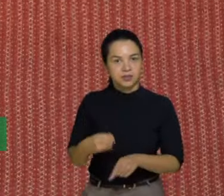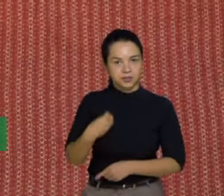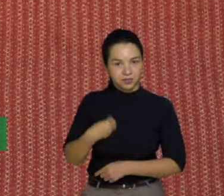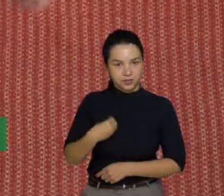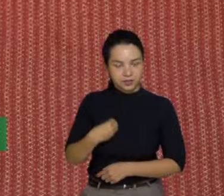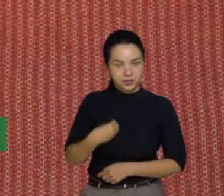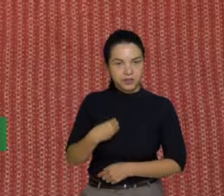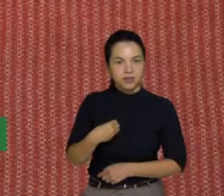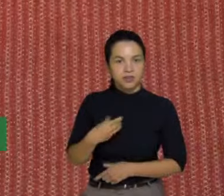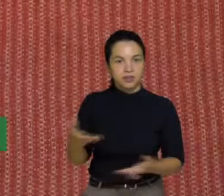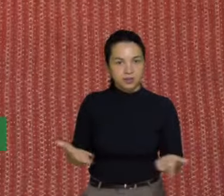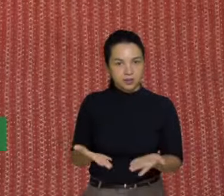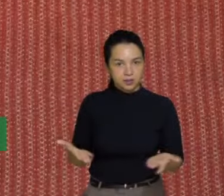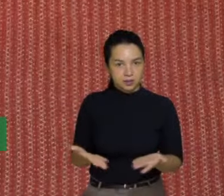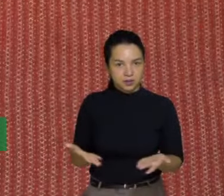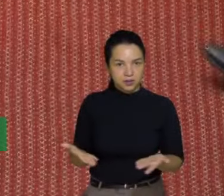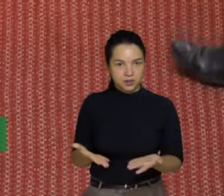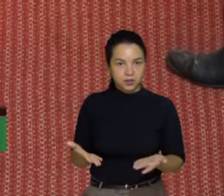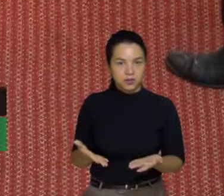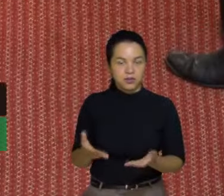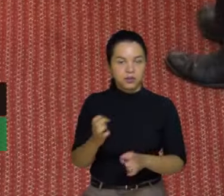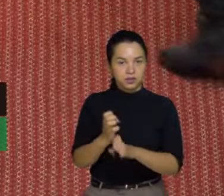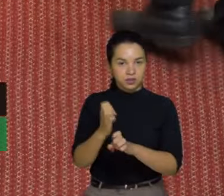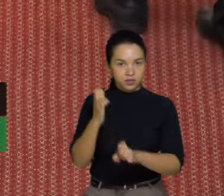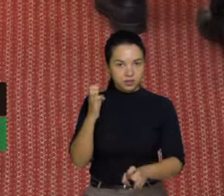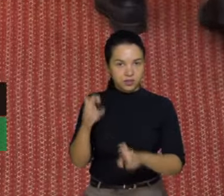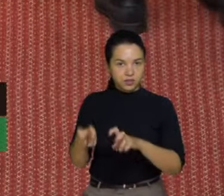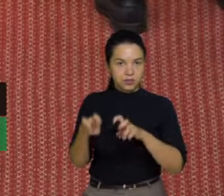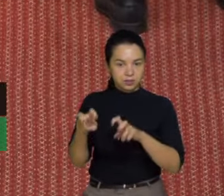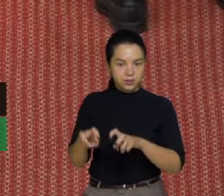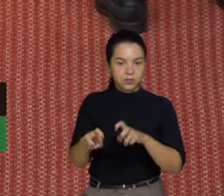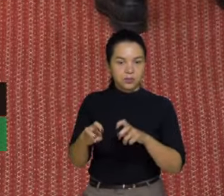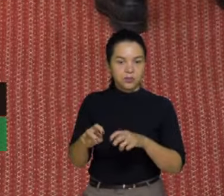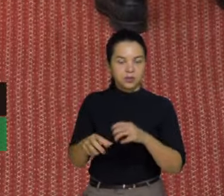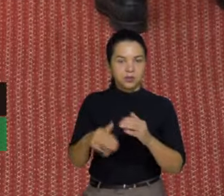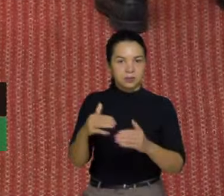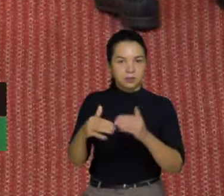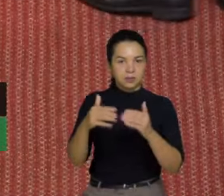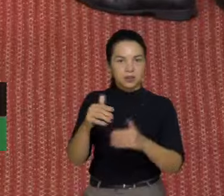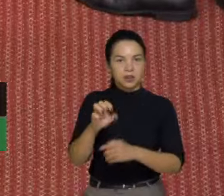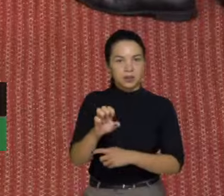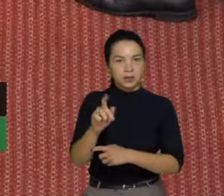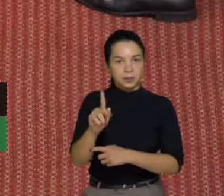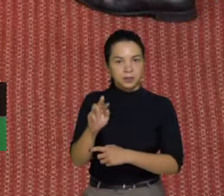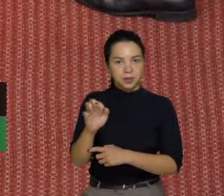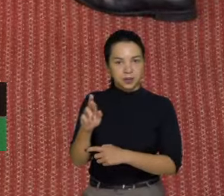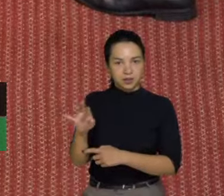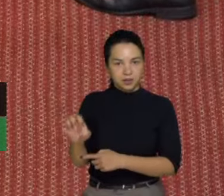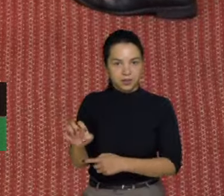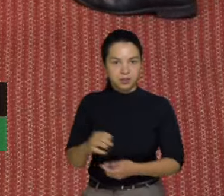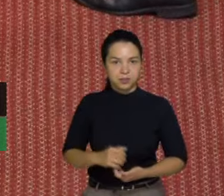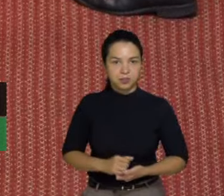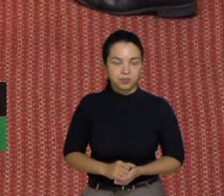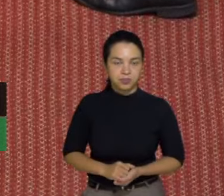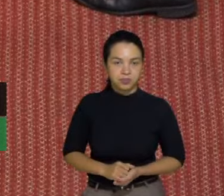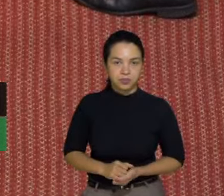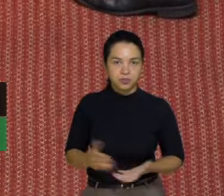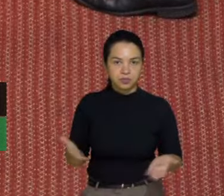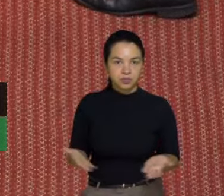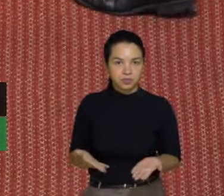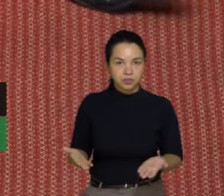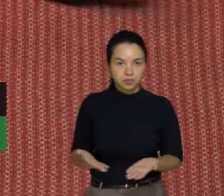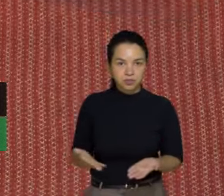acompanhando a gente. É engenheiro agrônomo, fez carreira na Ipagre e hoje aí é um